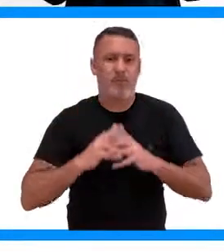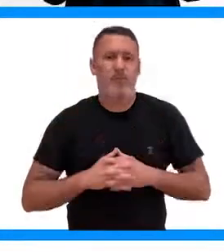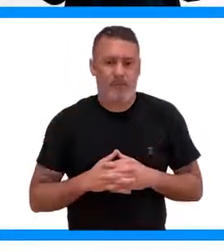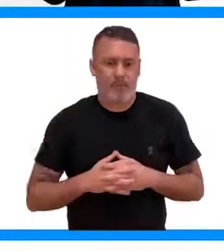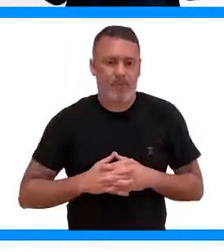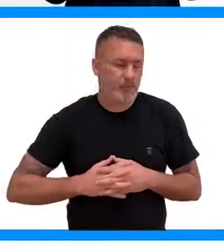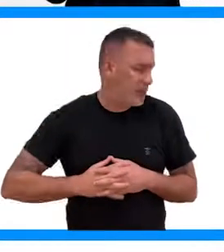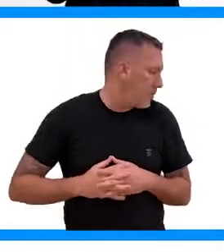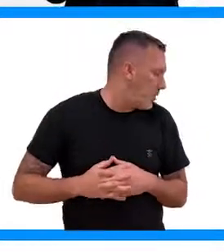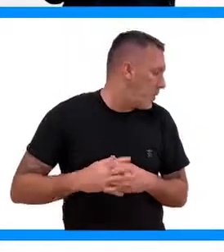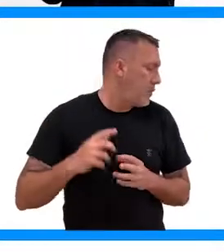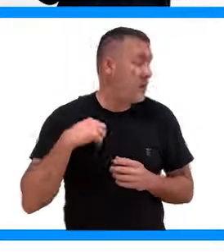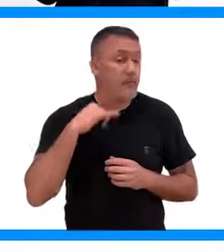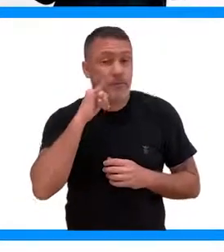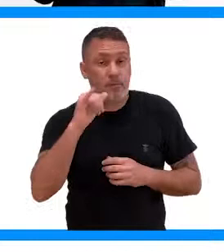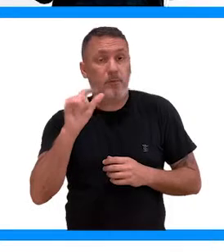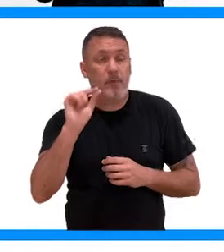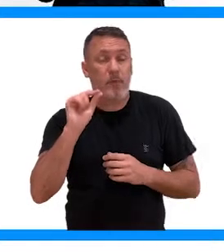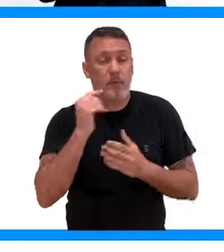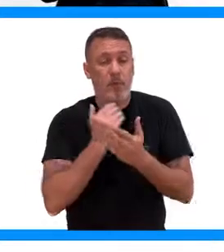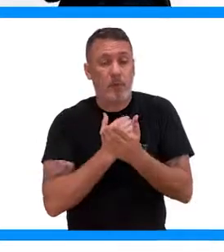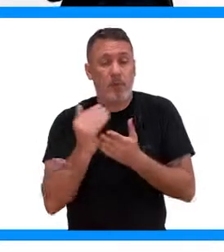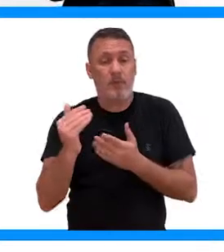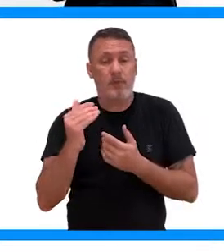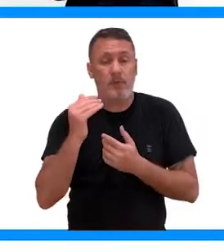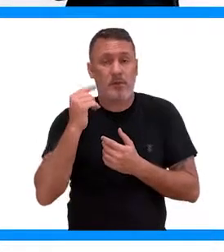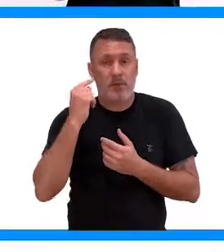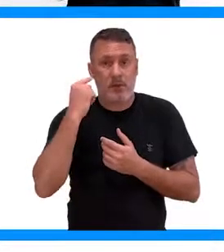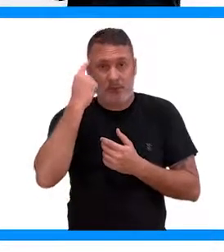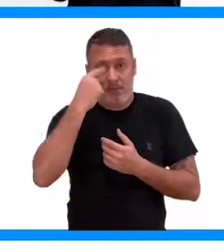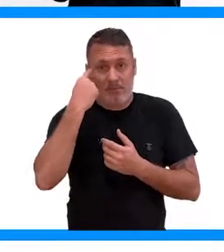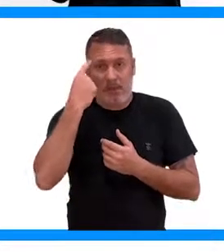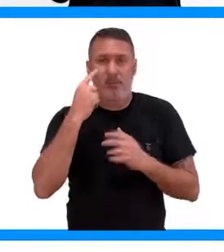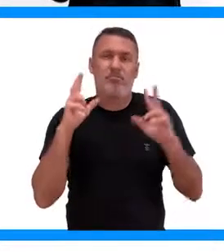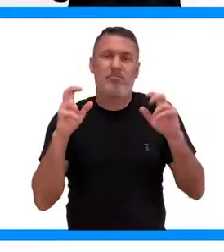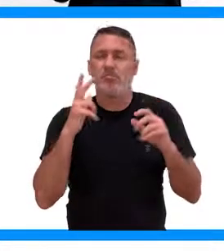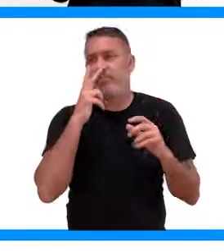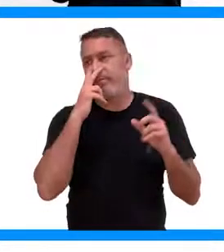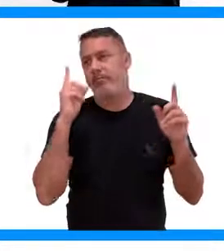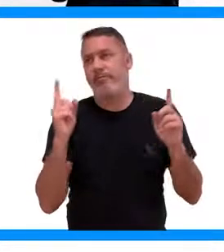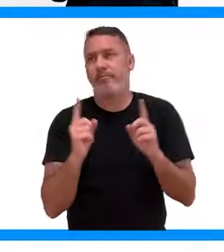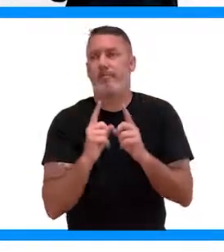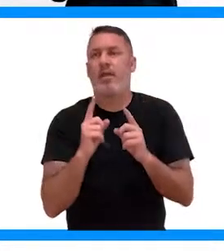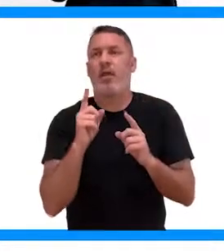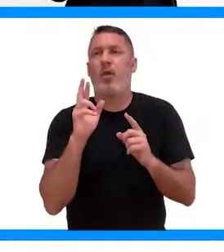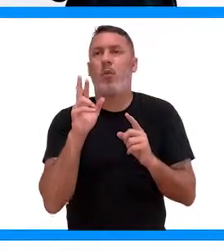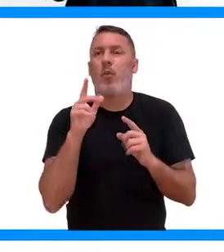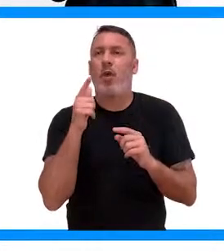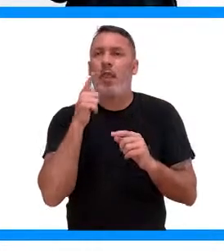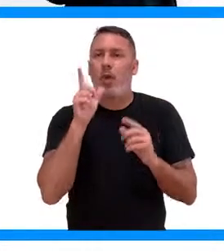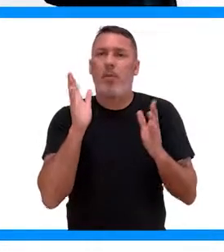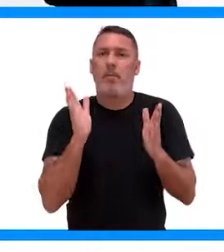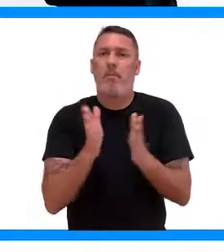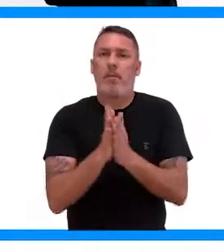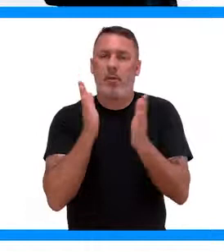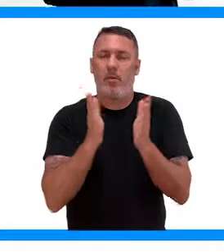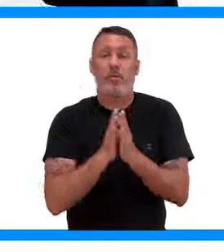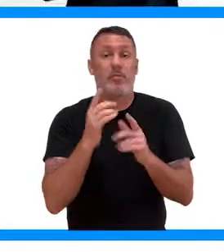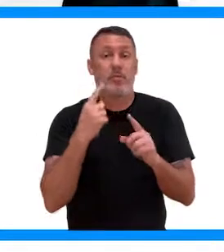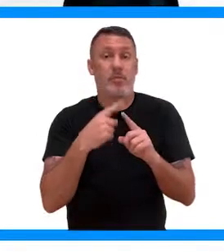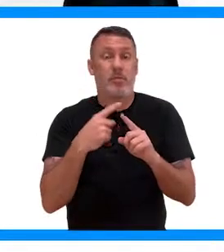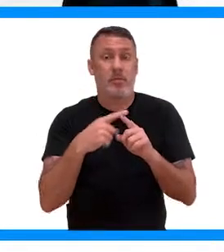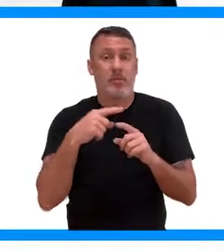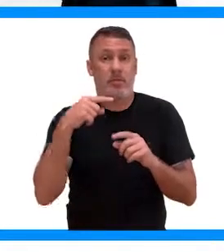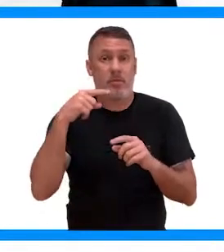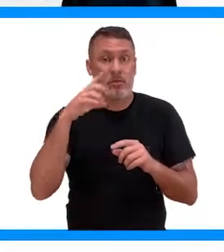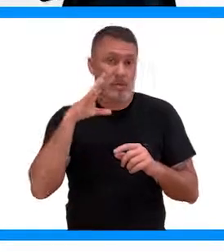Primeira coisa, eu costumo dizer que o espanhol é uma língua pobre, porque nós no português temos 5 vogais, né?